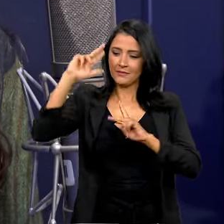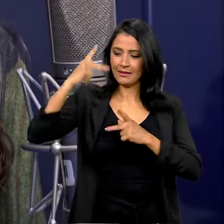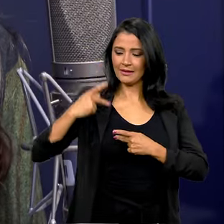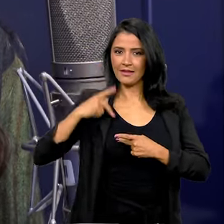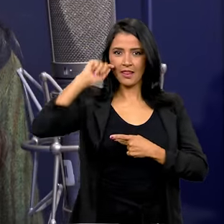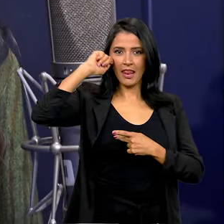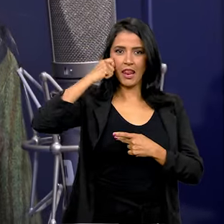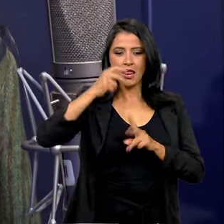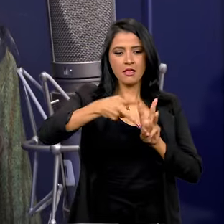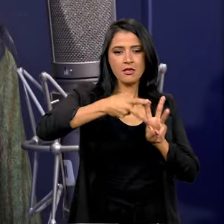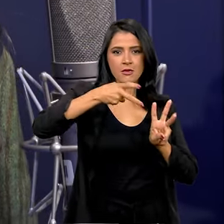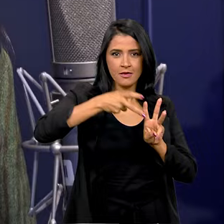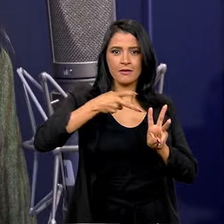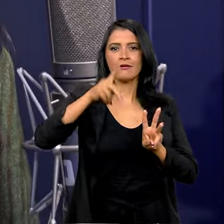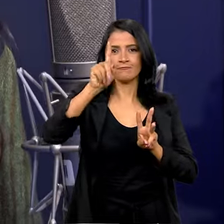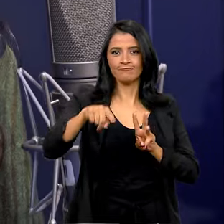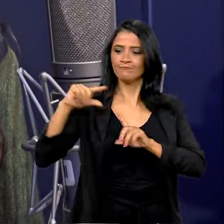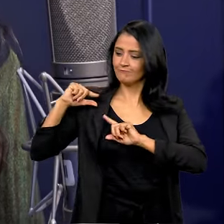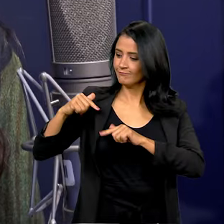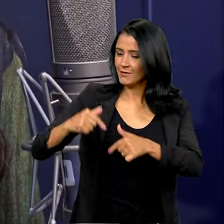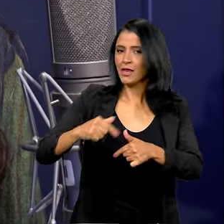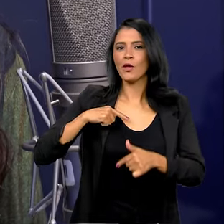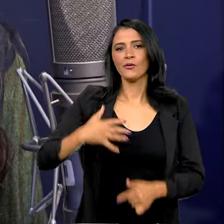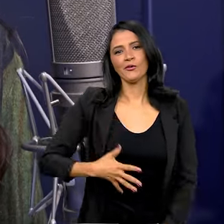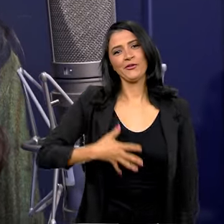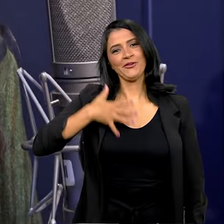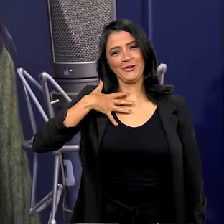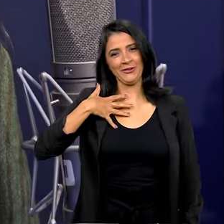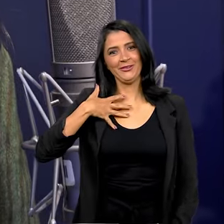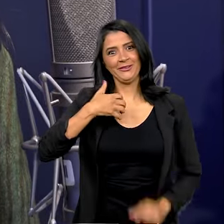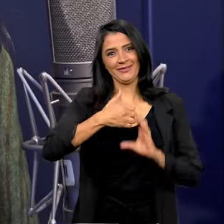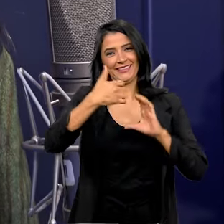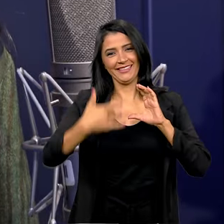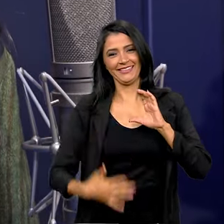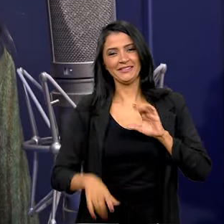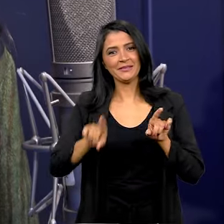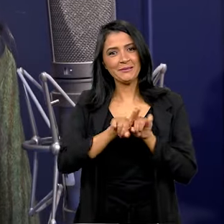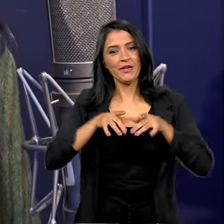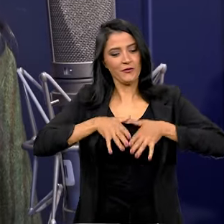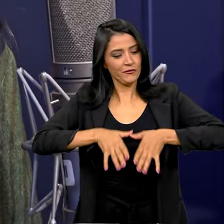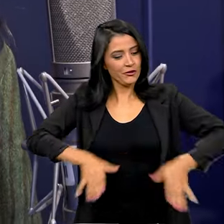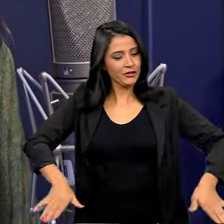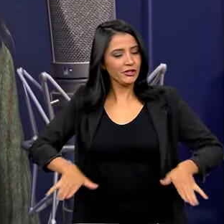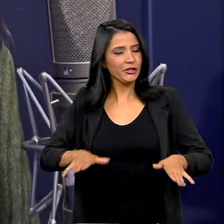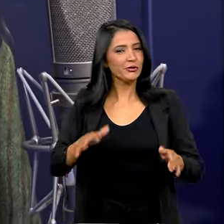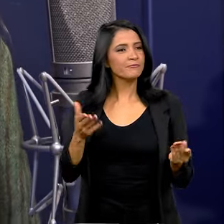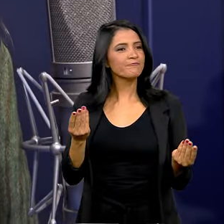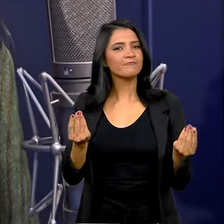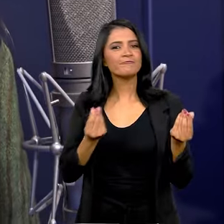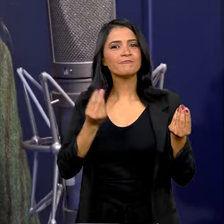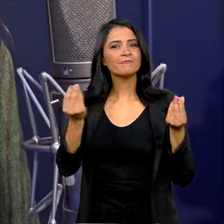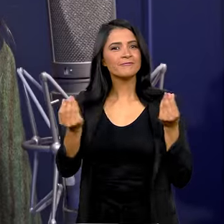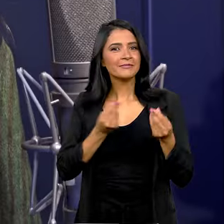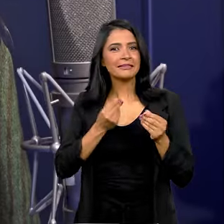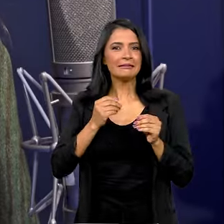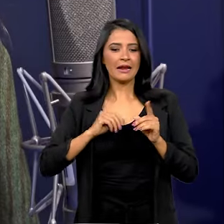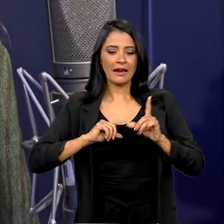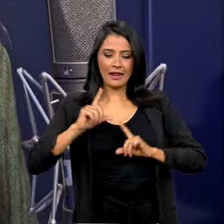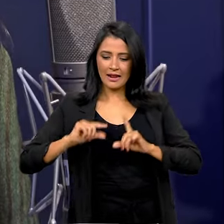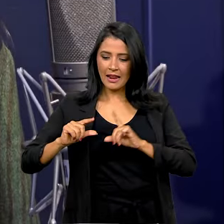herança Negra indígena das quais eu tenho muito orgulho tô com um vestido meio com